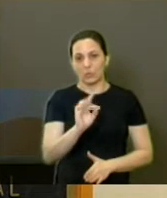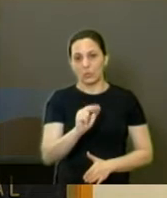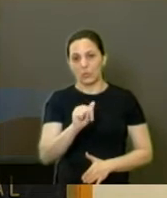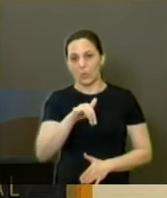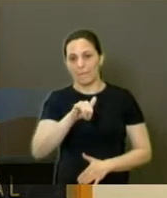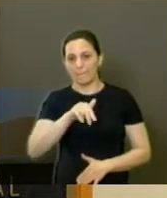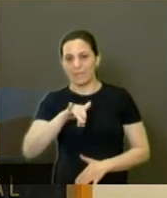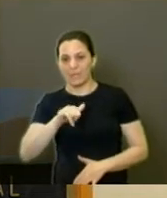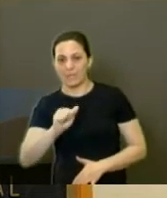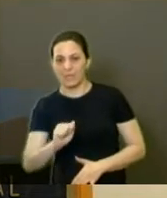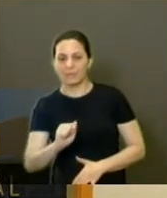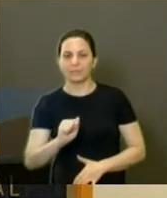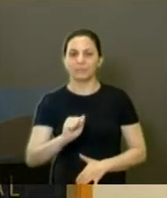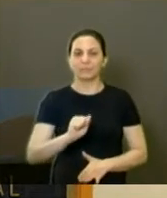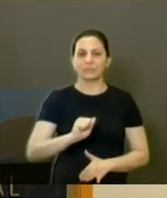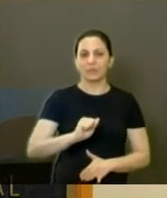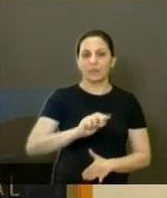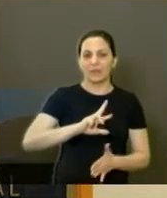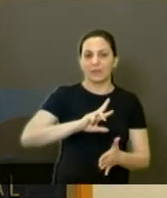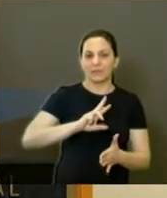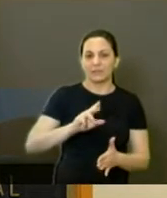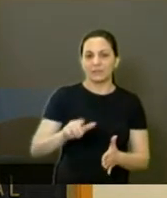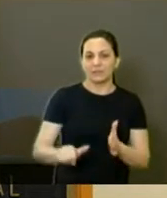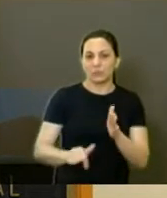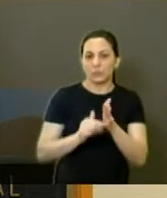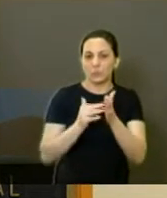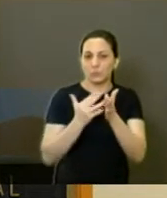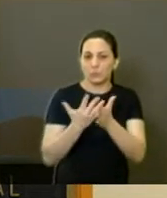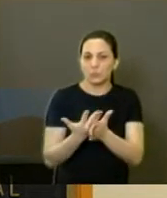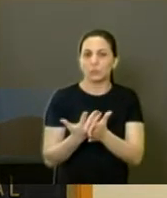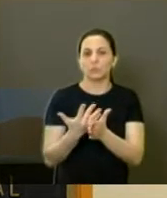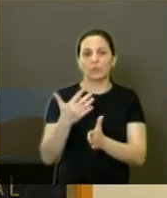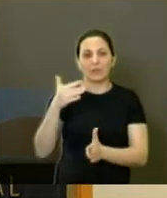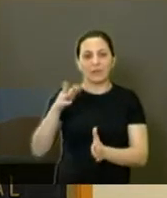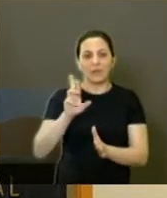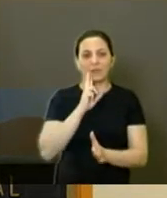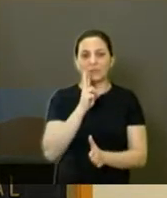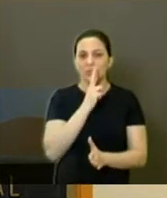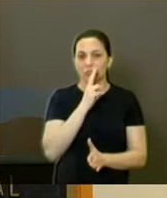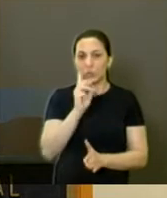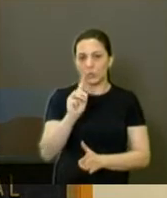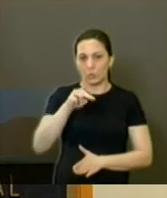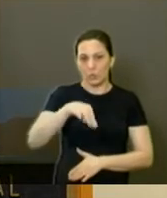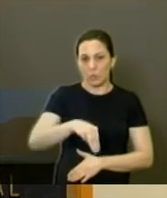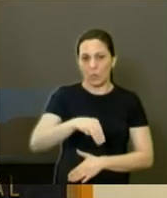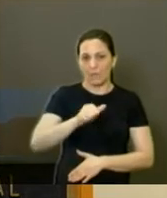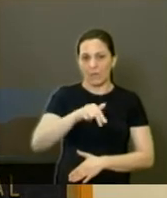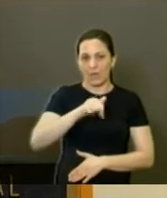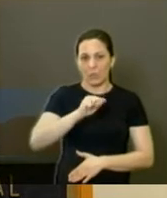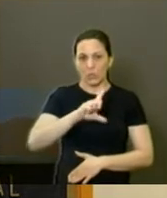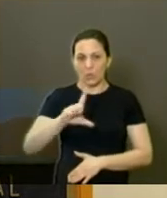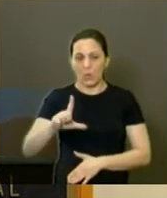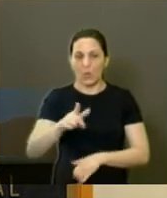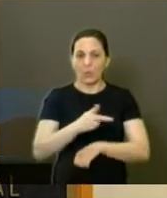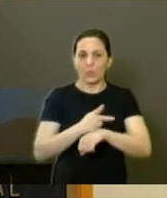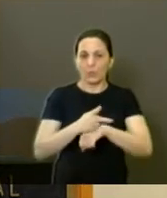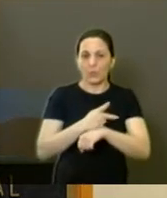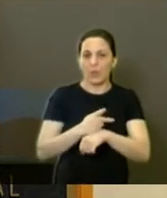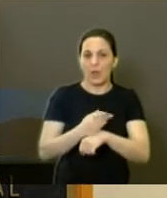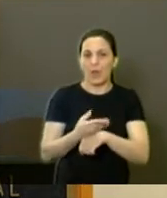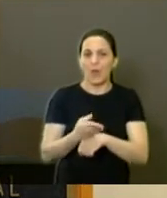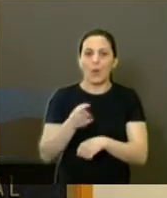e repetidas vezes vinham ao saudoso restaurante Dom Manuel à procura do peixe do velho